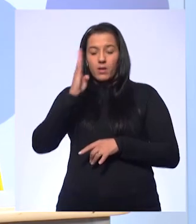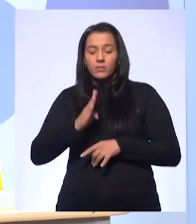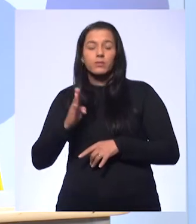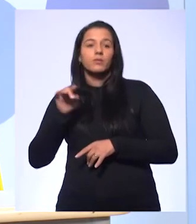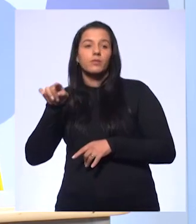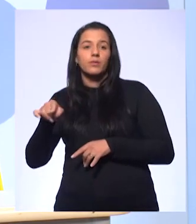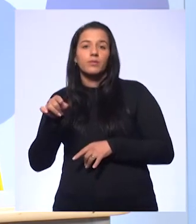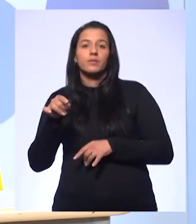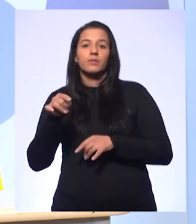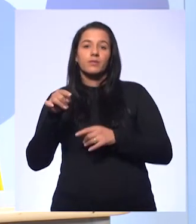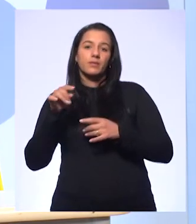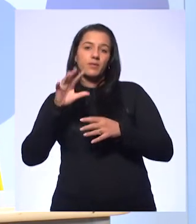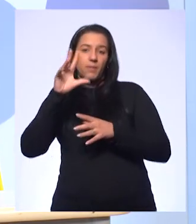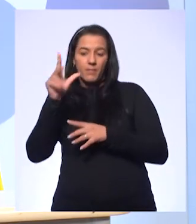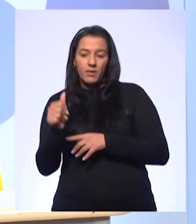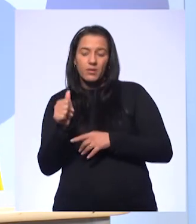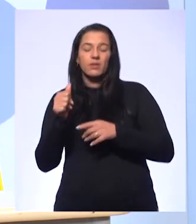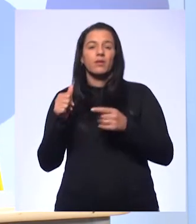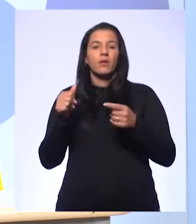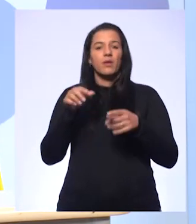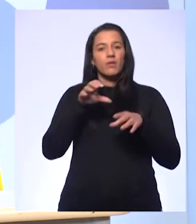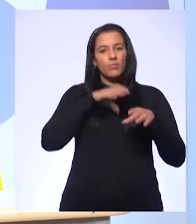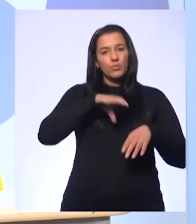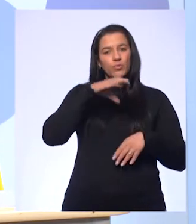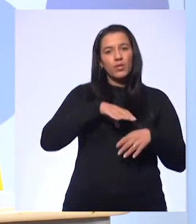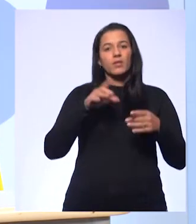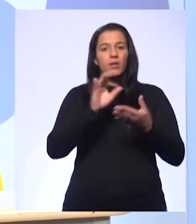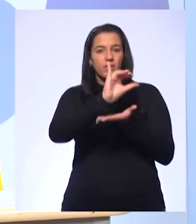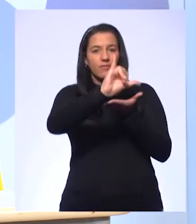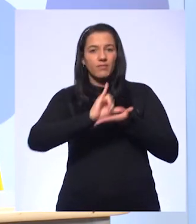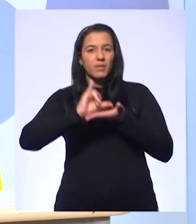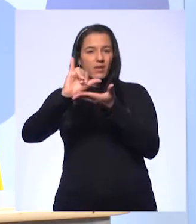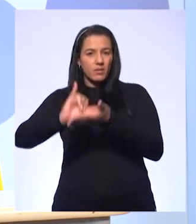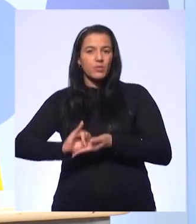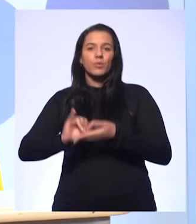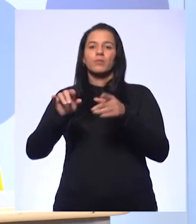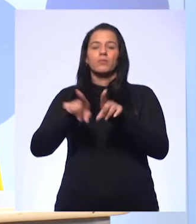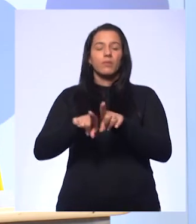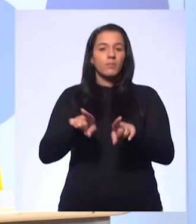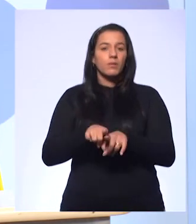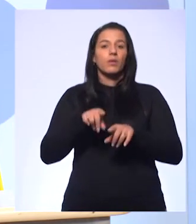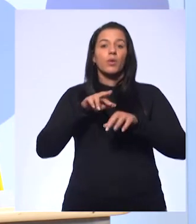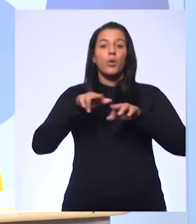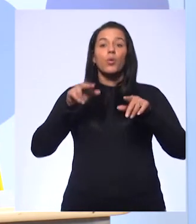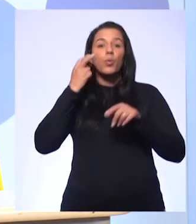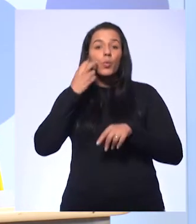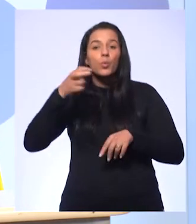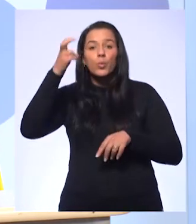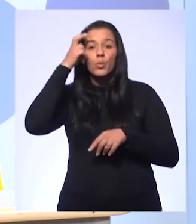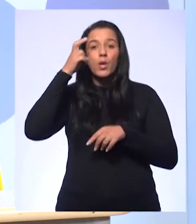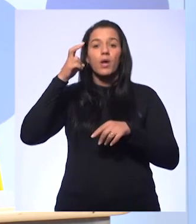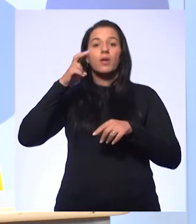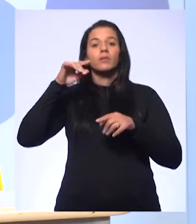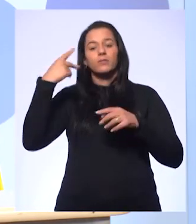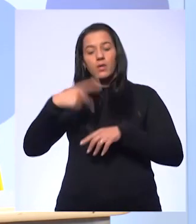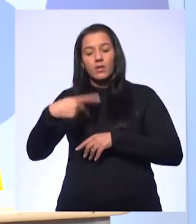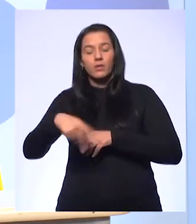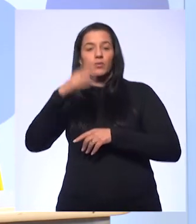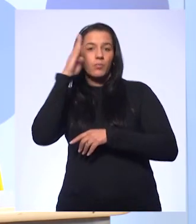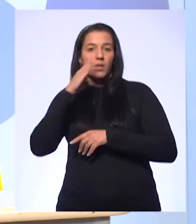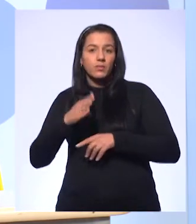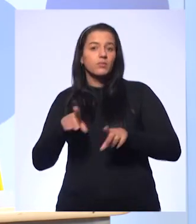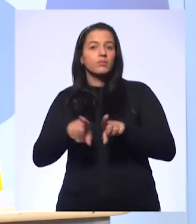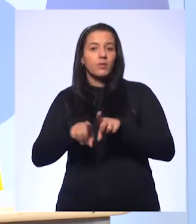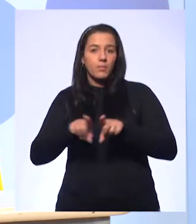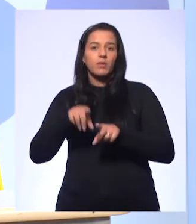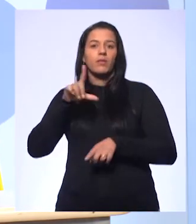pela influência portuguesa ali na época das colonizações. Tem muitas contribuições culturais também dos africanos na cultura brasileira,